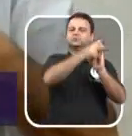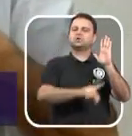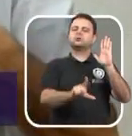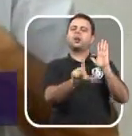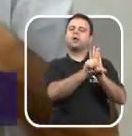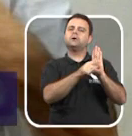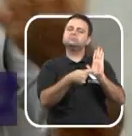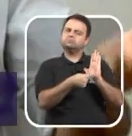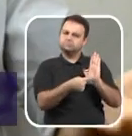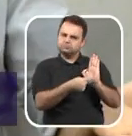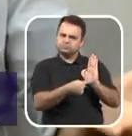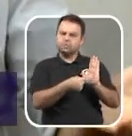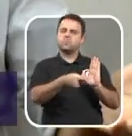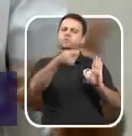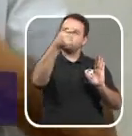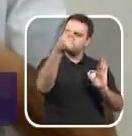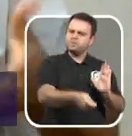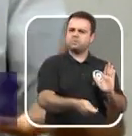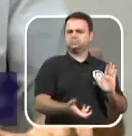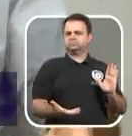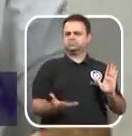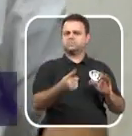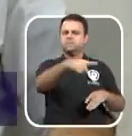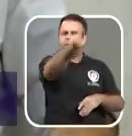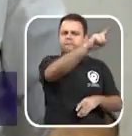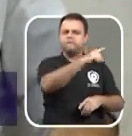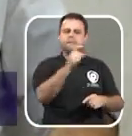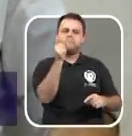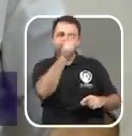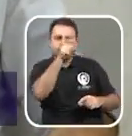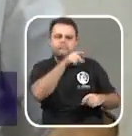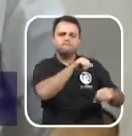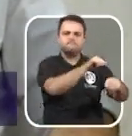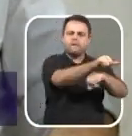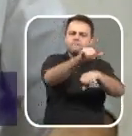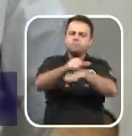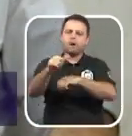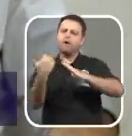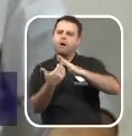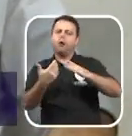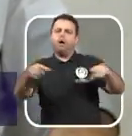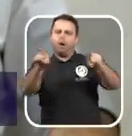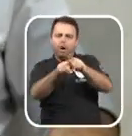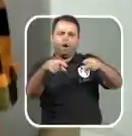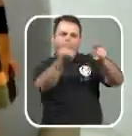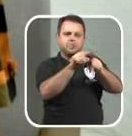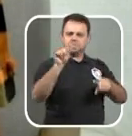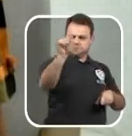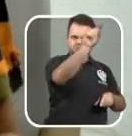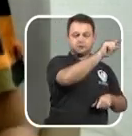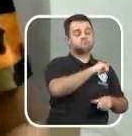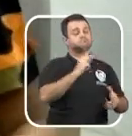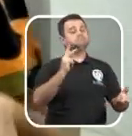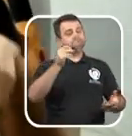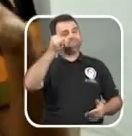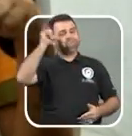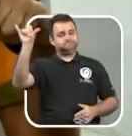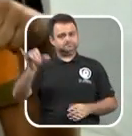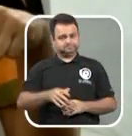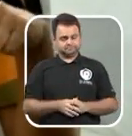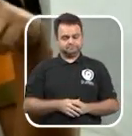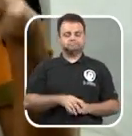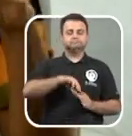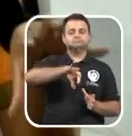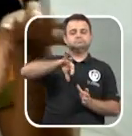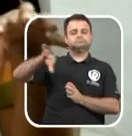que dificultam um pouco essas traquinagens que acontecem com as empresas terceirizadas. Vereador, um outro projeto é o